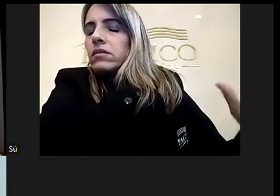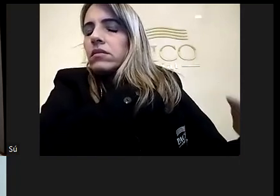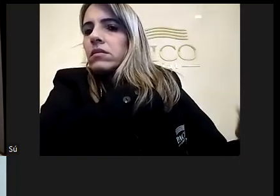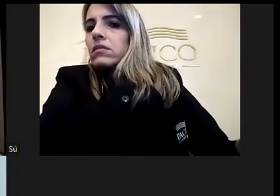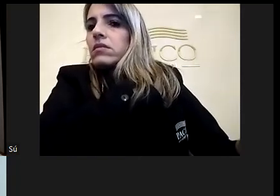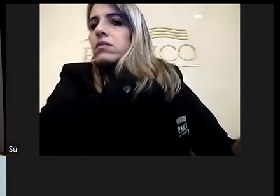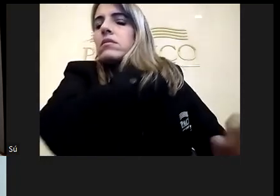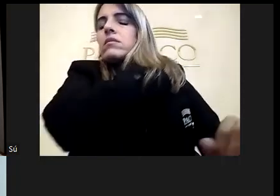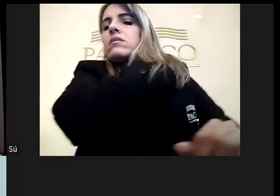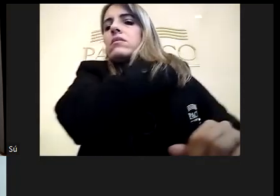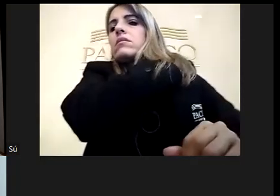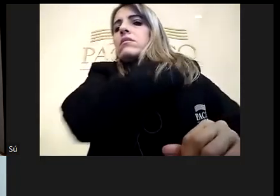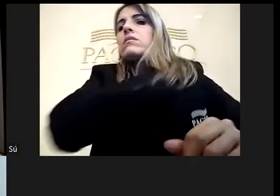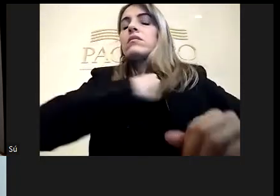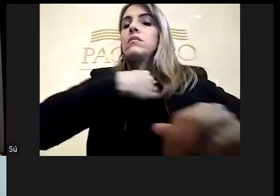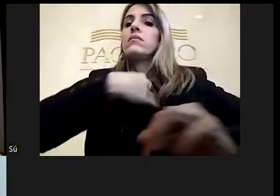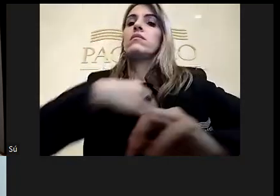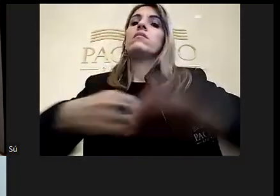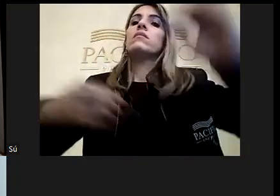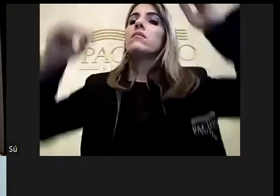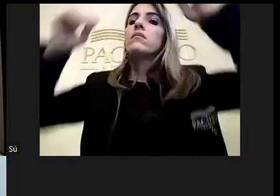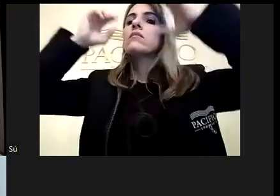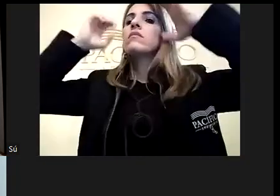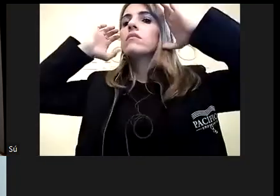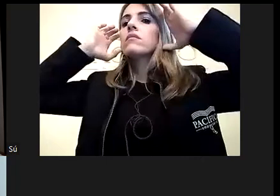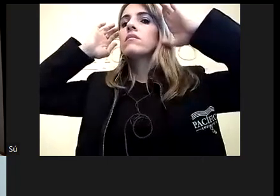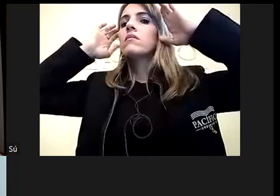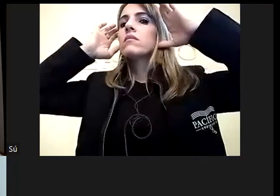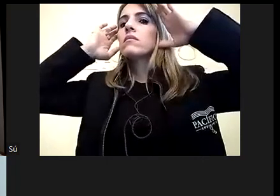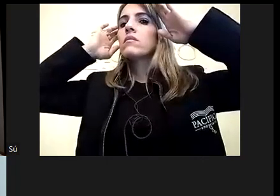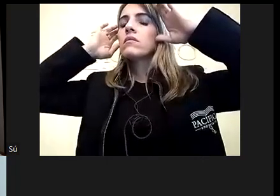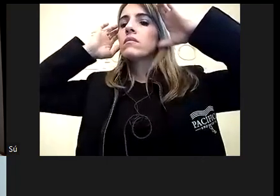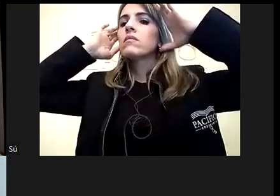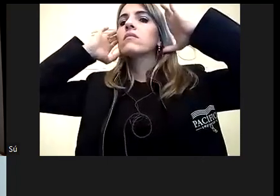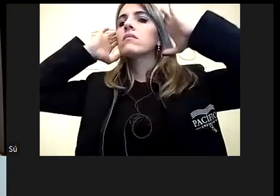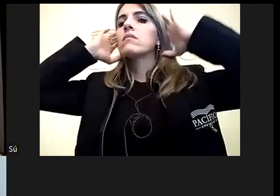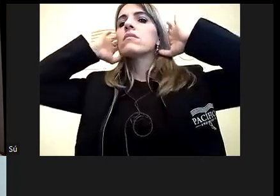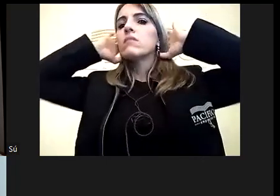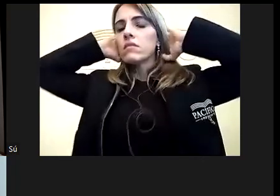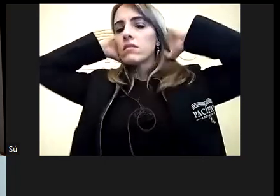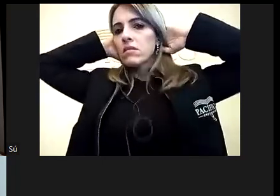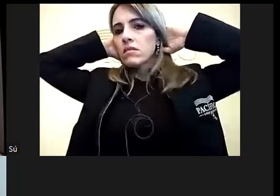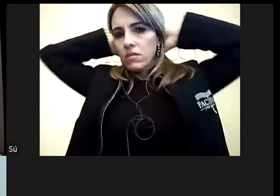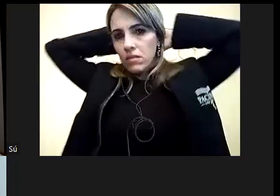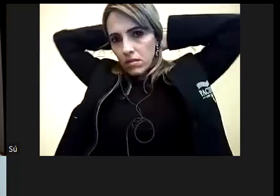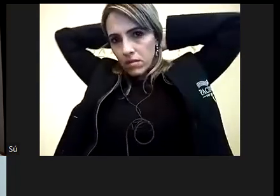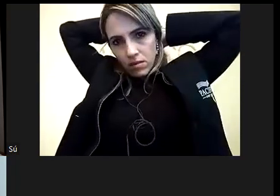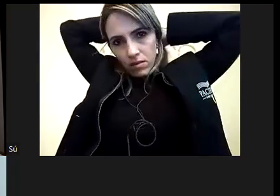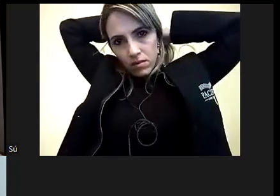Como que era a sua relação com seu pai? E a sua relação com a sua mãe?